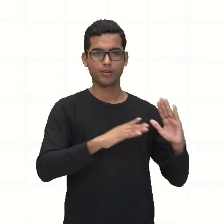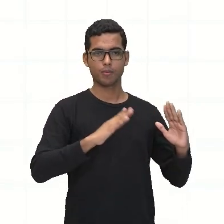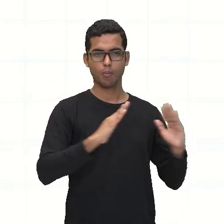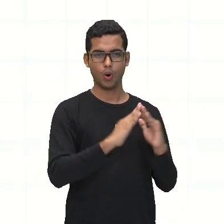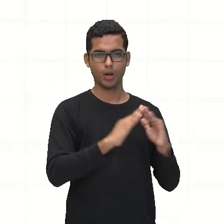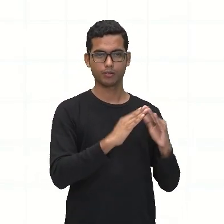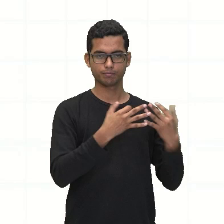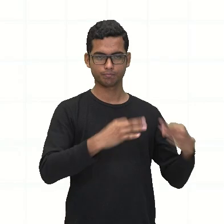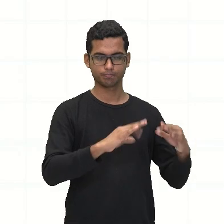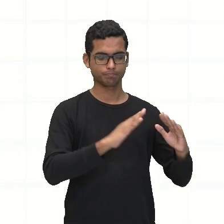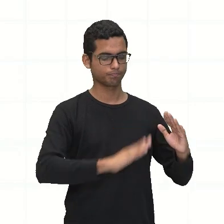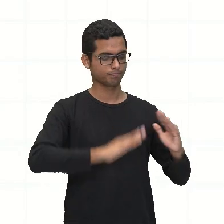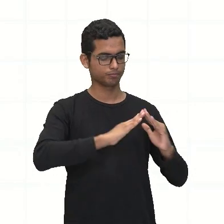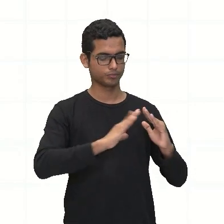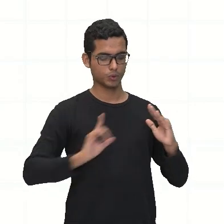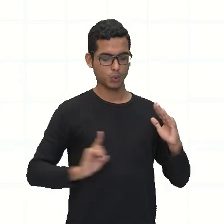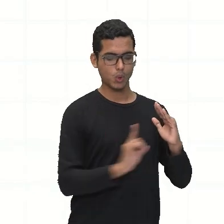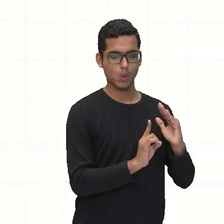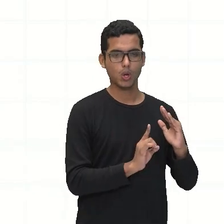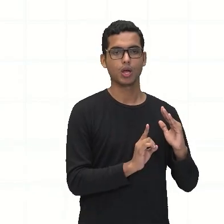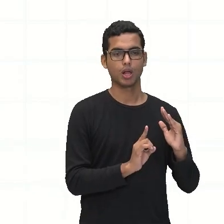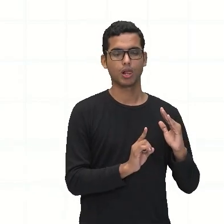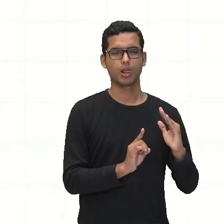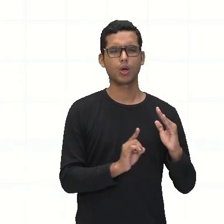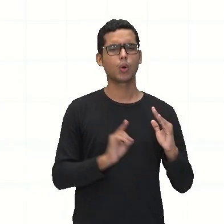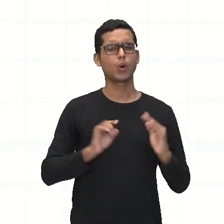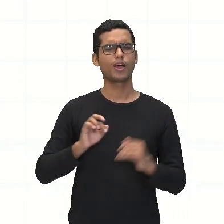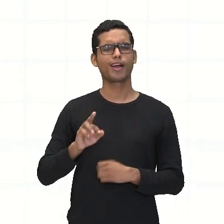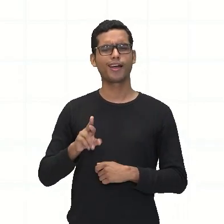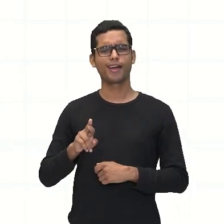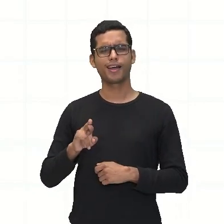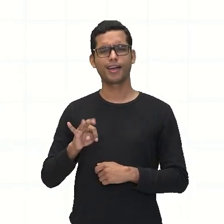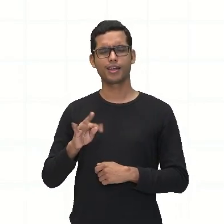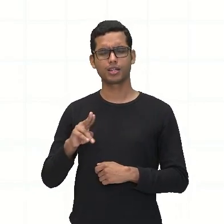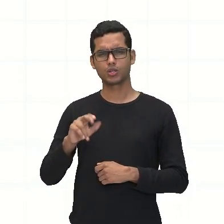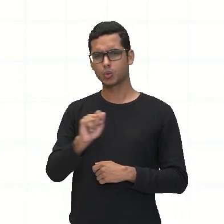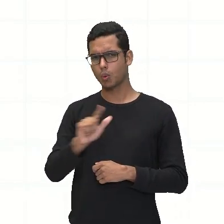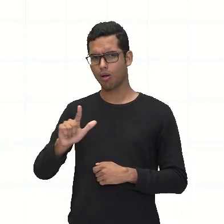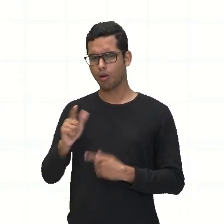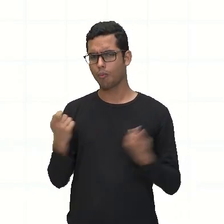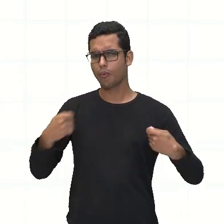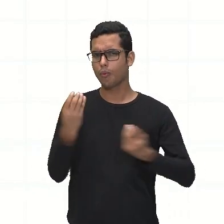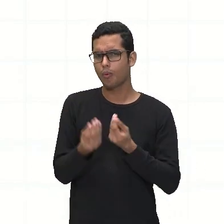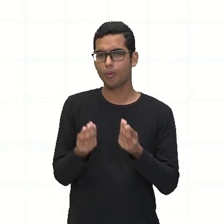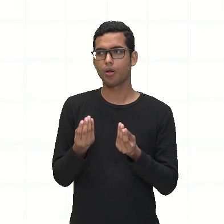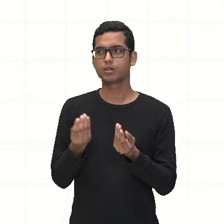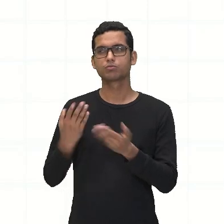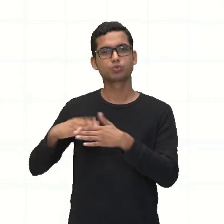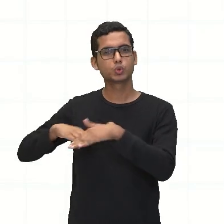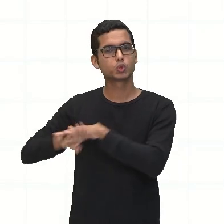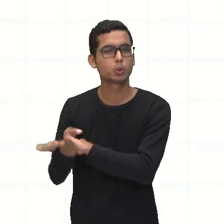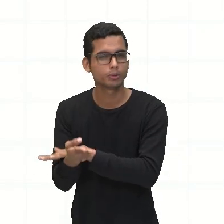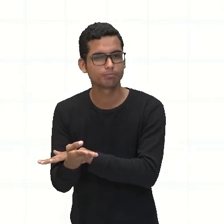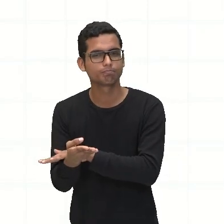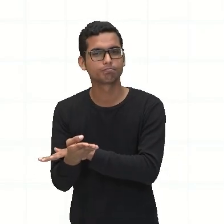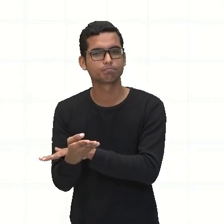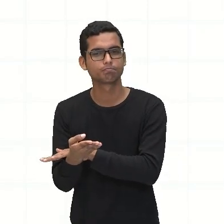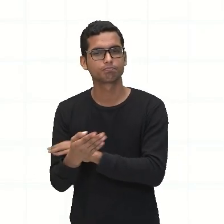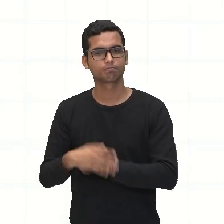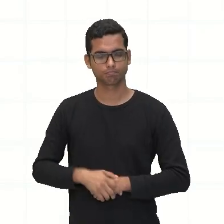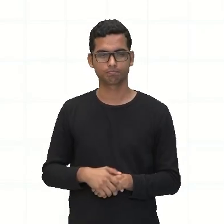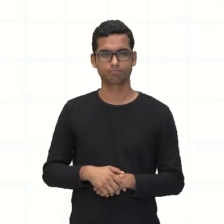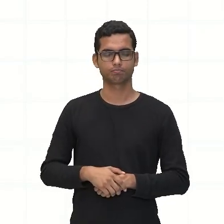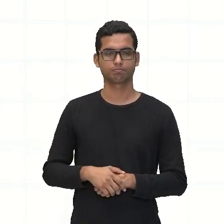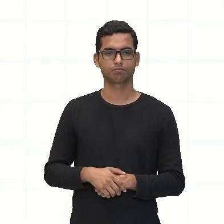O termo ritual pode ser interpretado como um hábito, ou seja, né, o